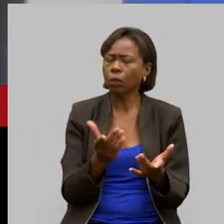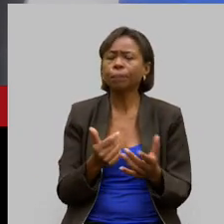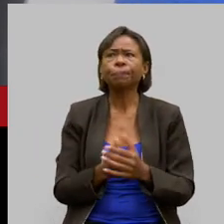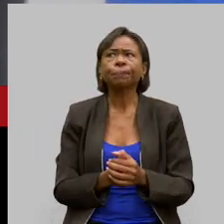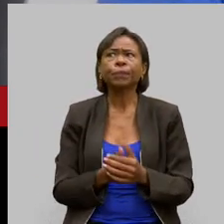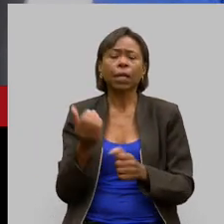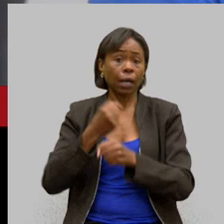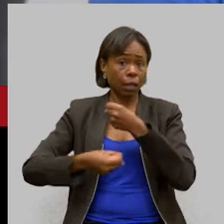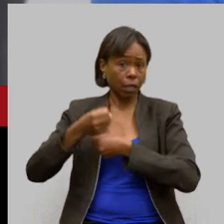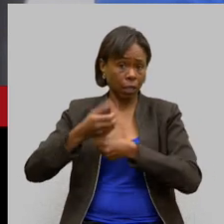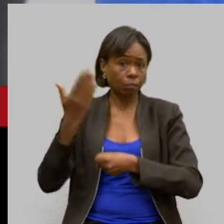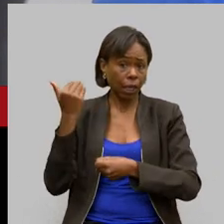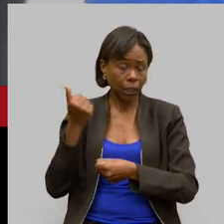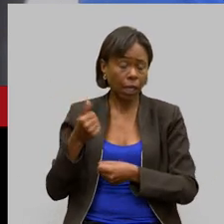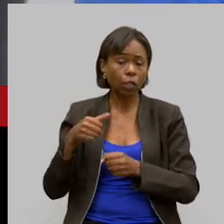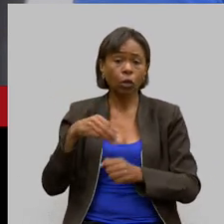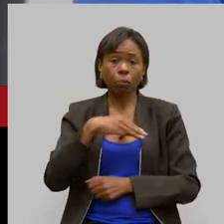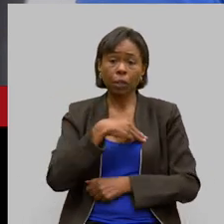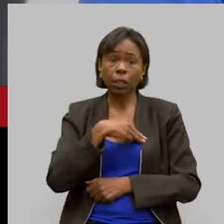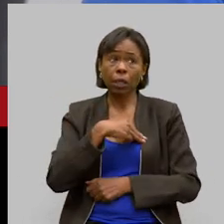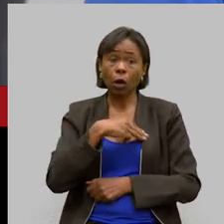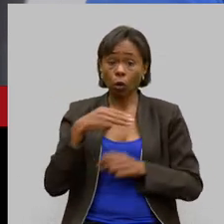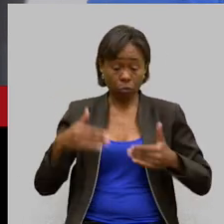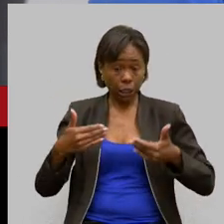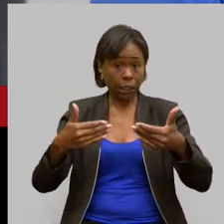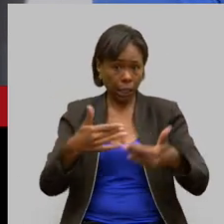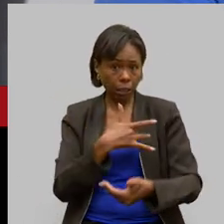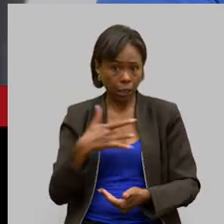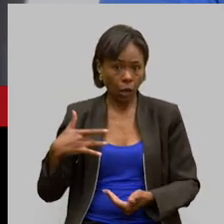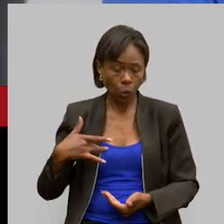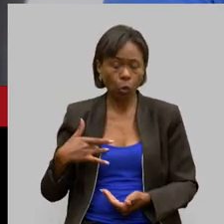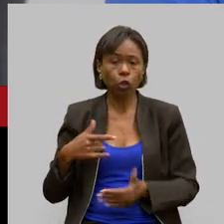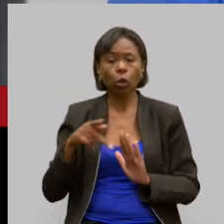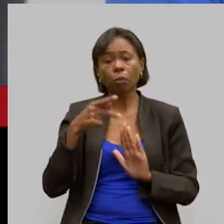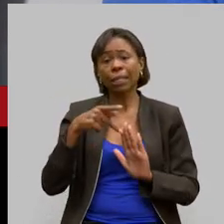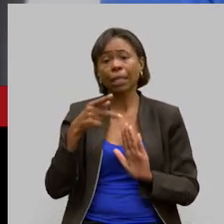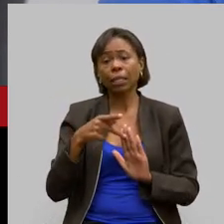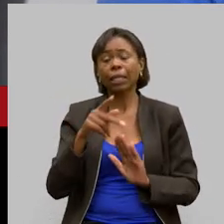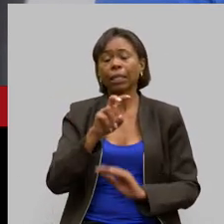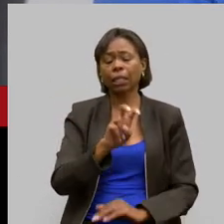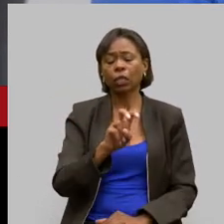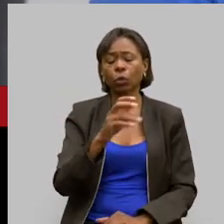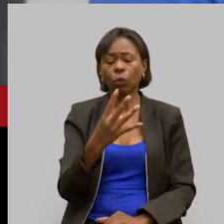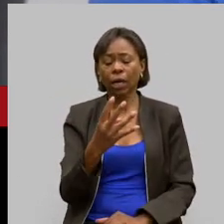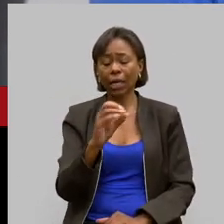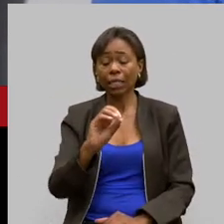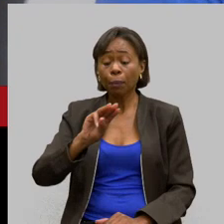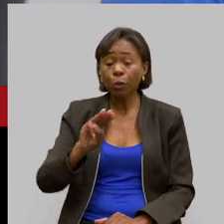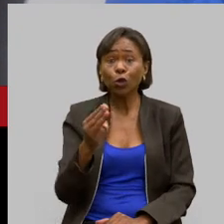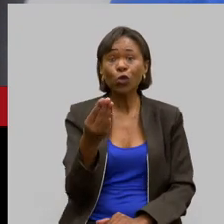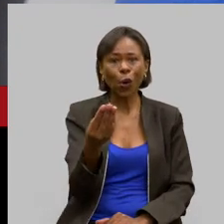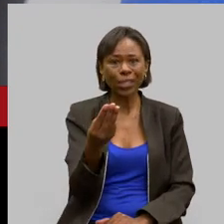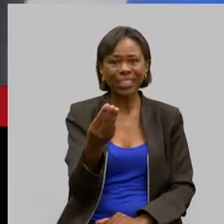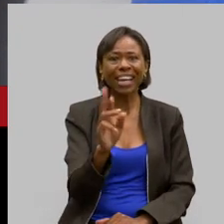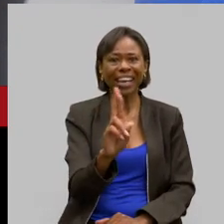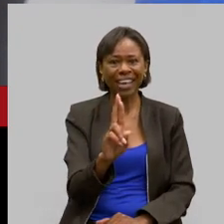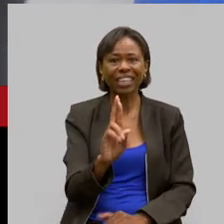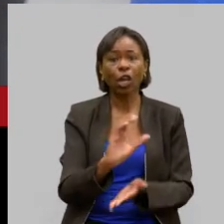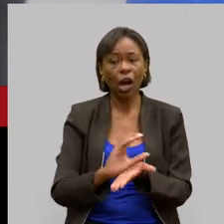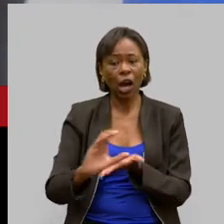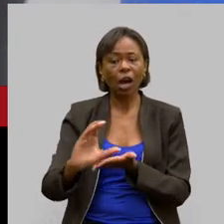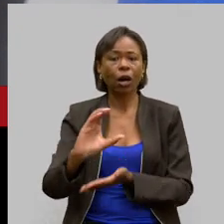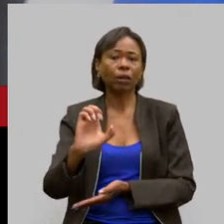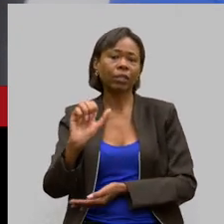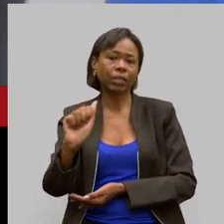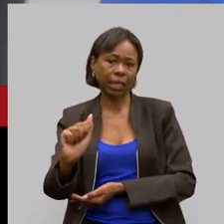Ministério da Saúde publicou a portaria com R 540 milhões reais destinado ao ser nos Estados para